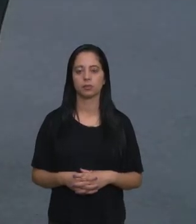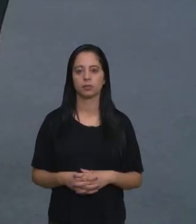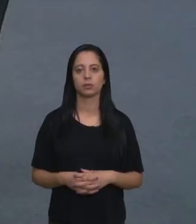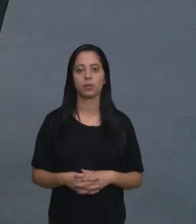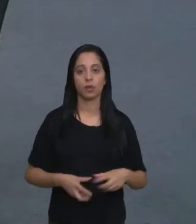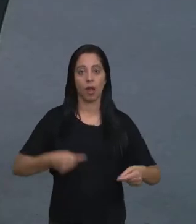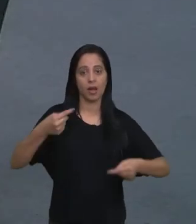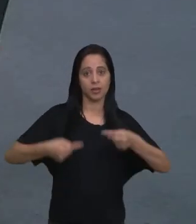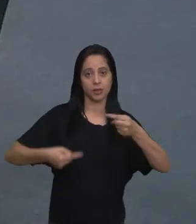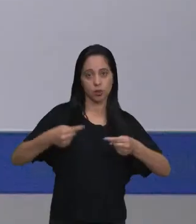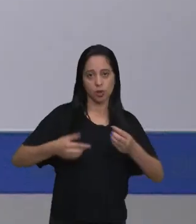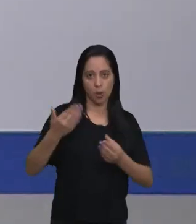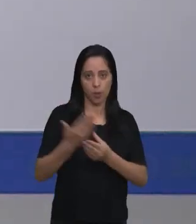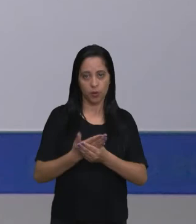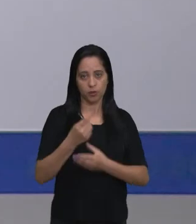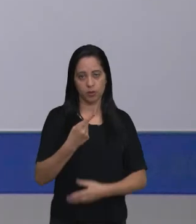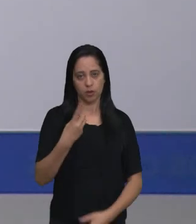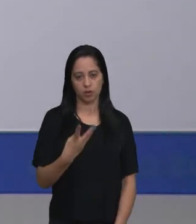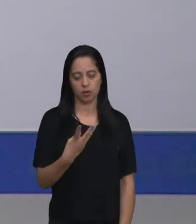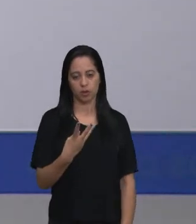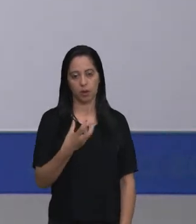Em discussão, o processo número